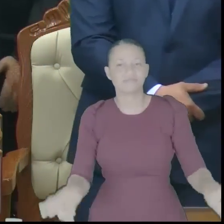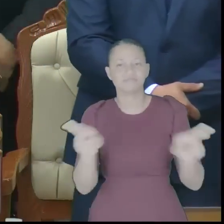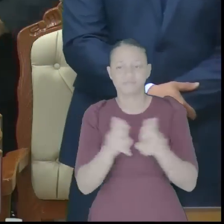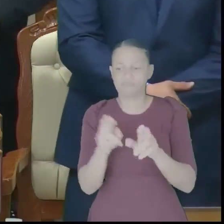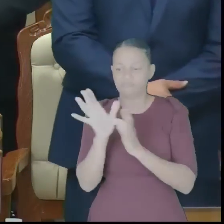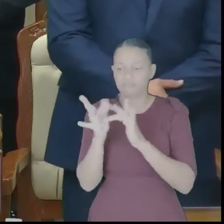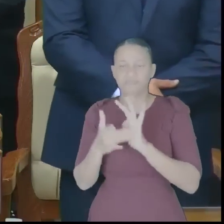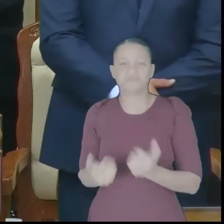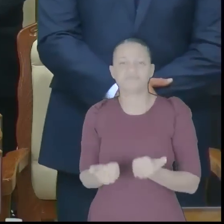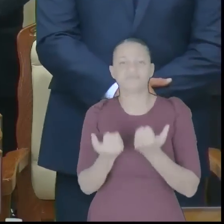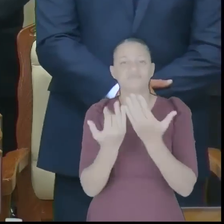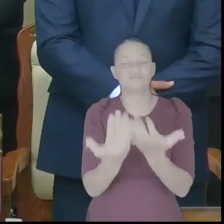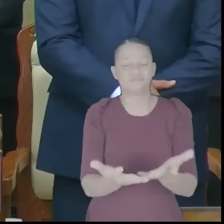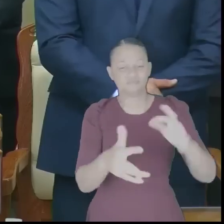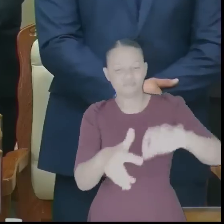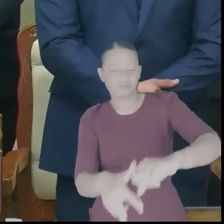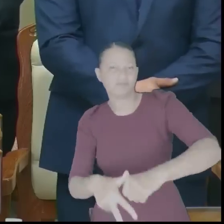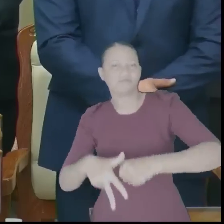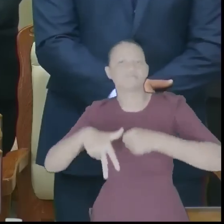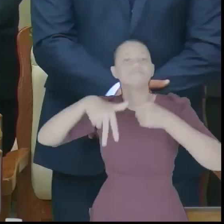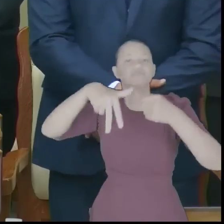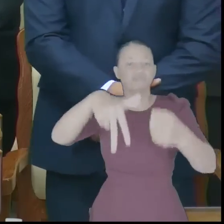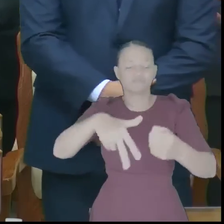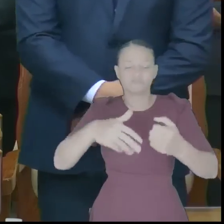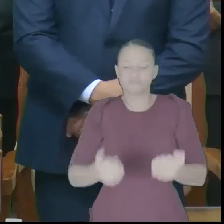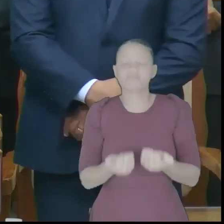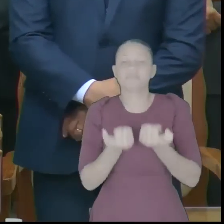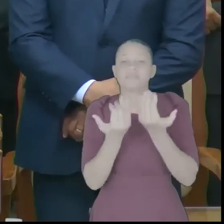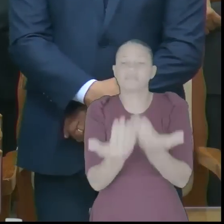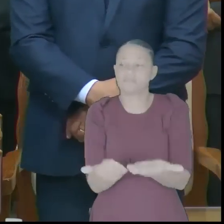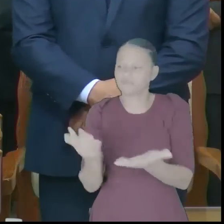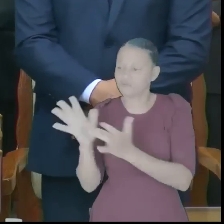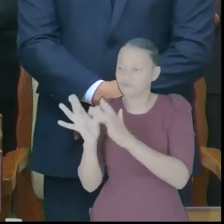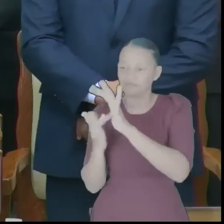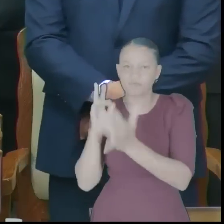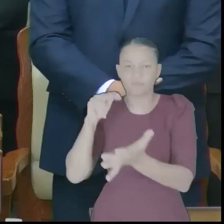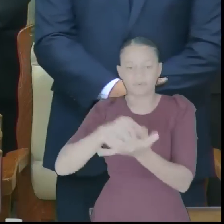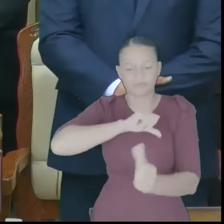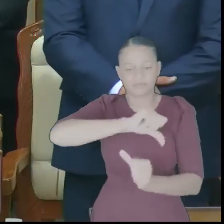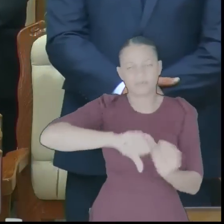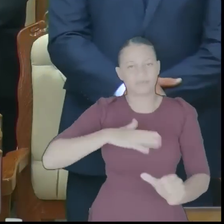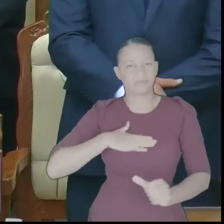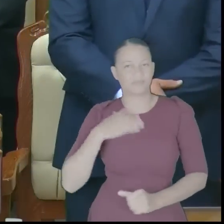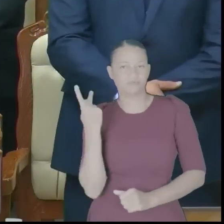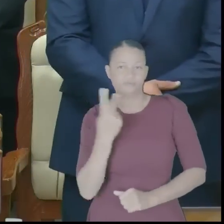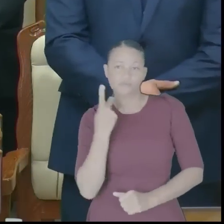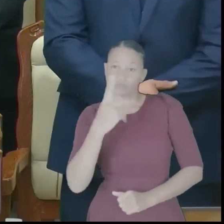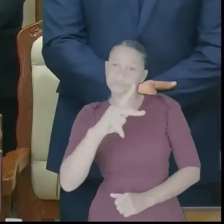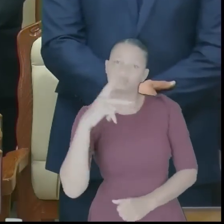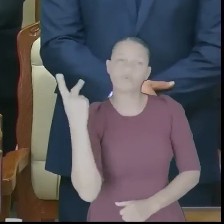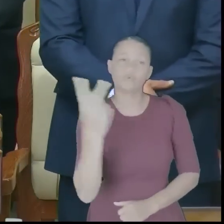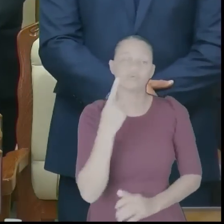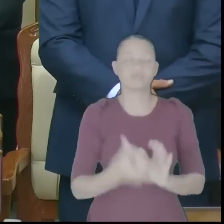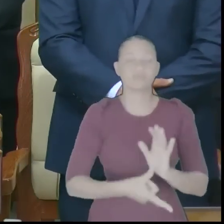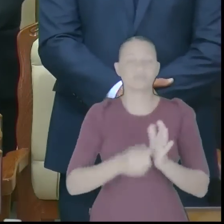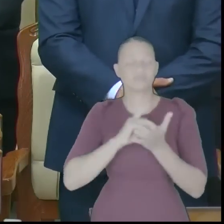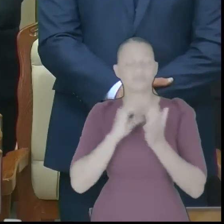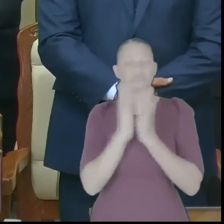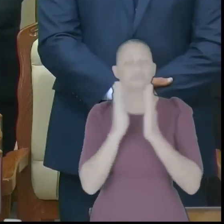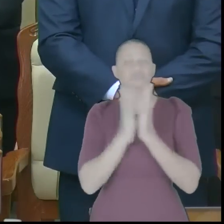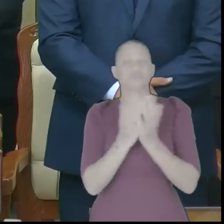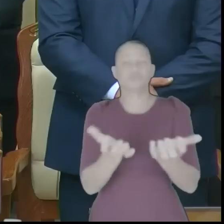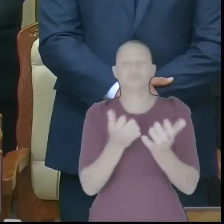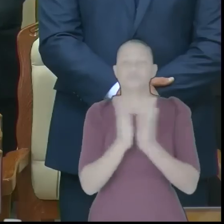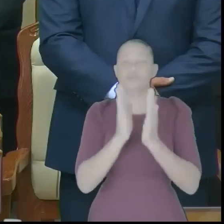veio para te levantar. Ele veio para mudar a minha e a tua história. E esta noite, antes de orar com a igreja, eu quero orar por você. Eu quero